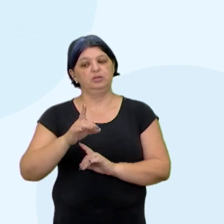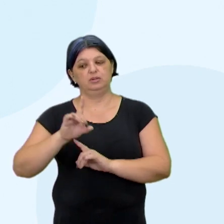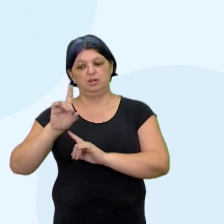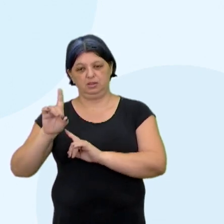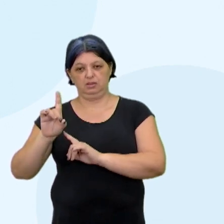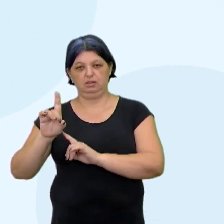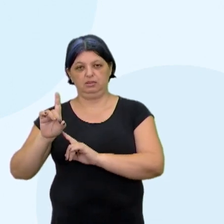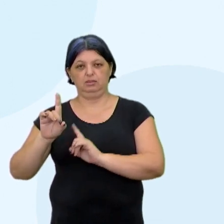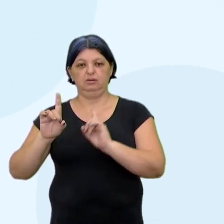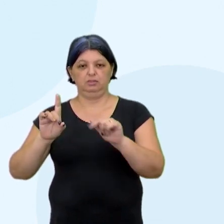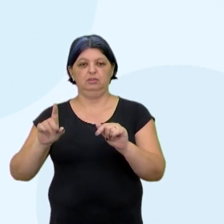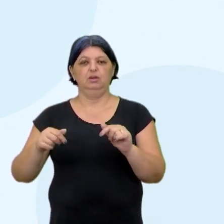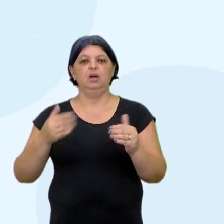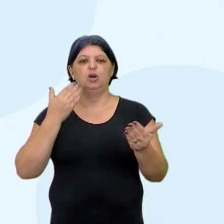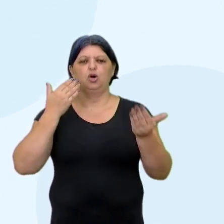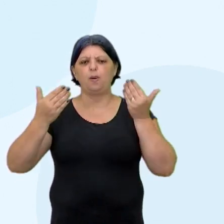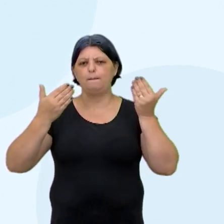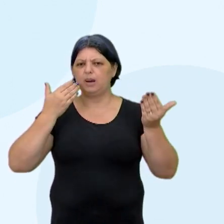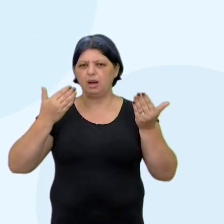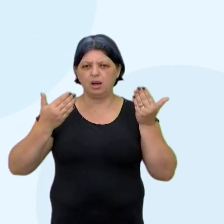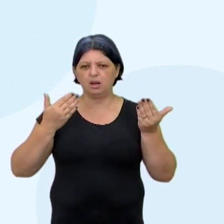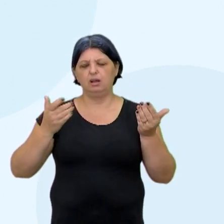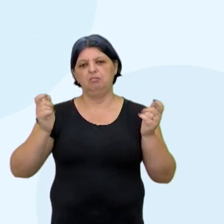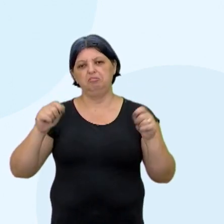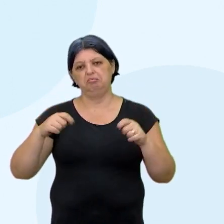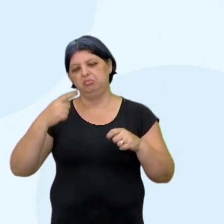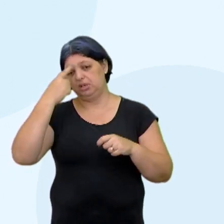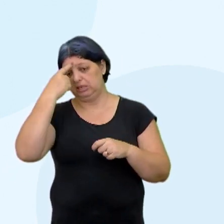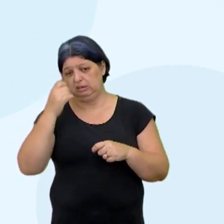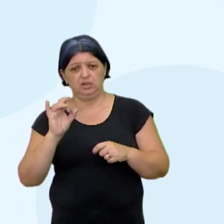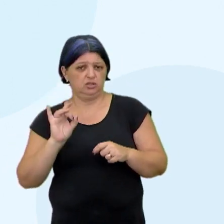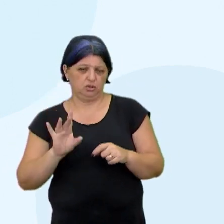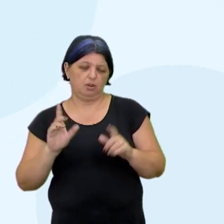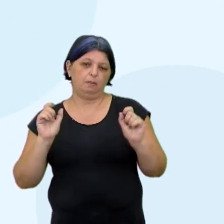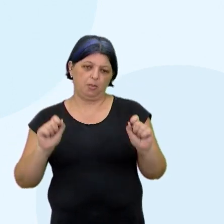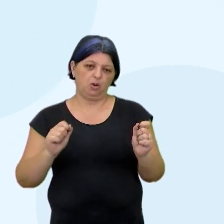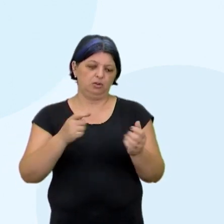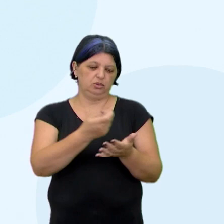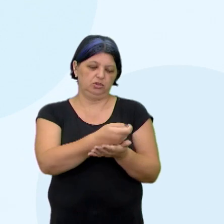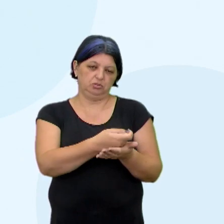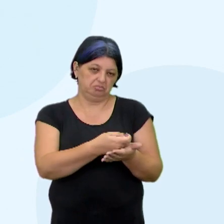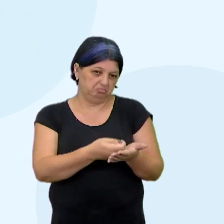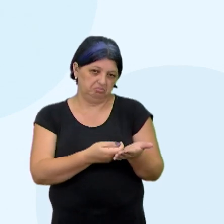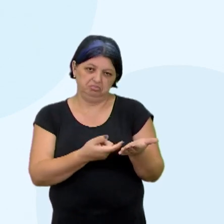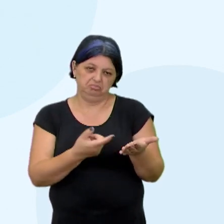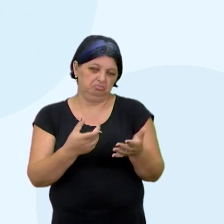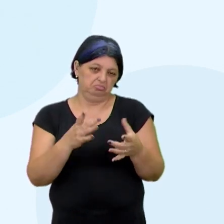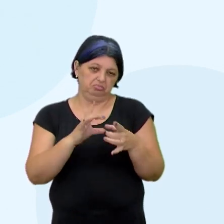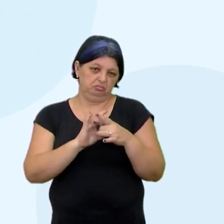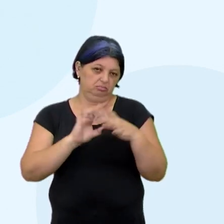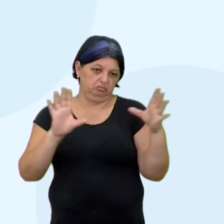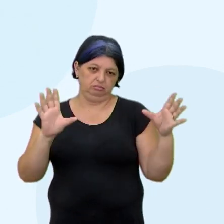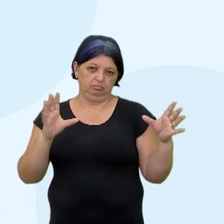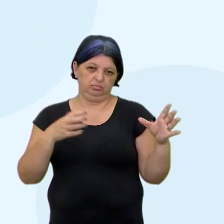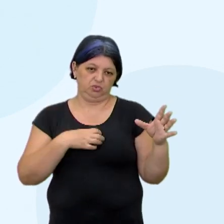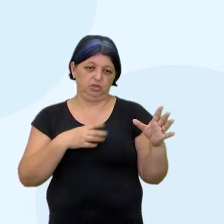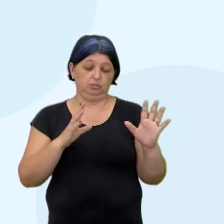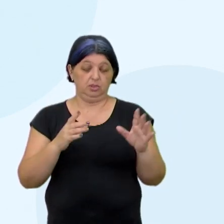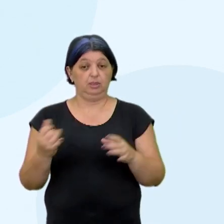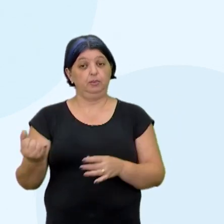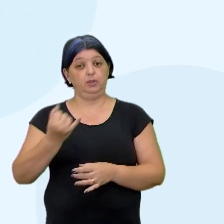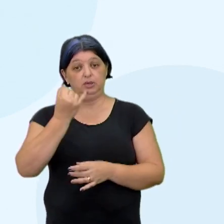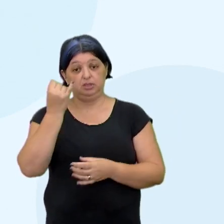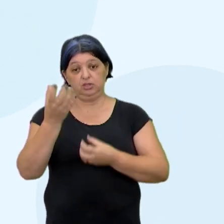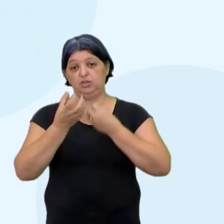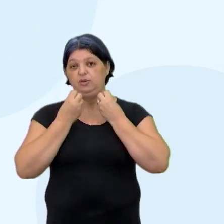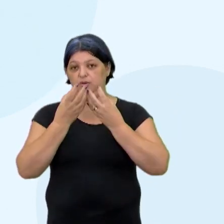vai fazer as comparações. Pode ser, é uma ideia, mas você pode fazer o mapa mental do jeito que você preferir, mas é importante trazer essas informações